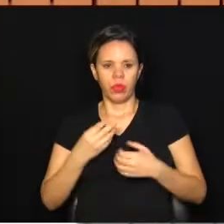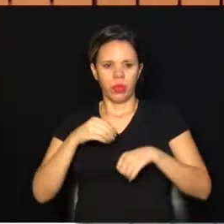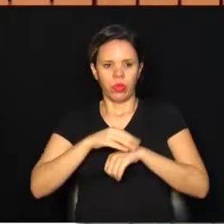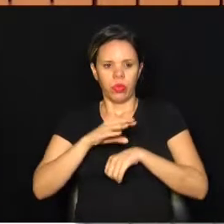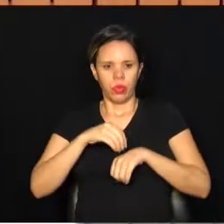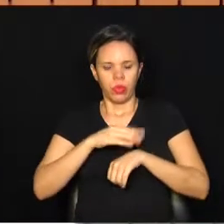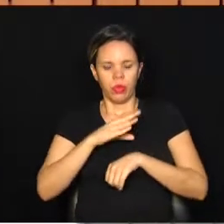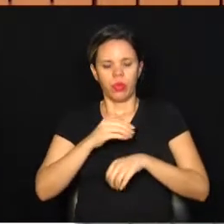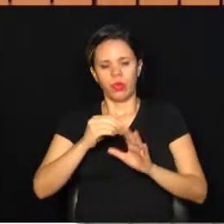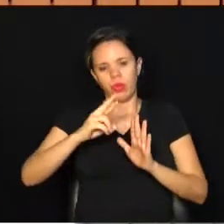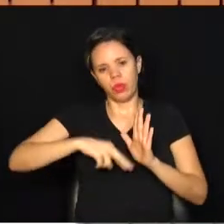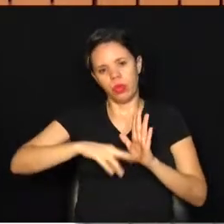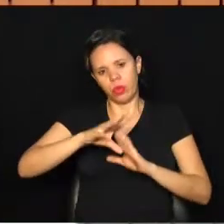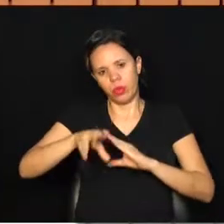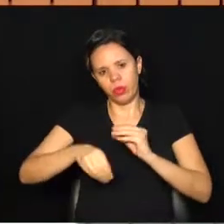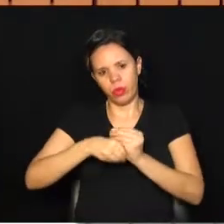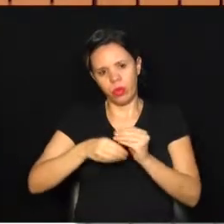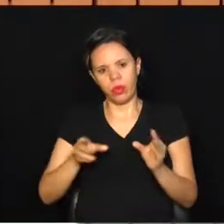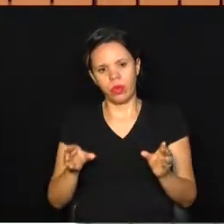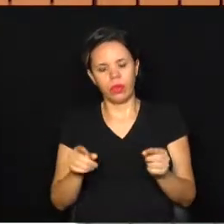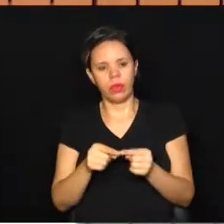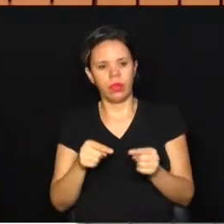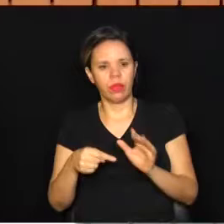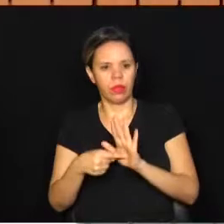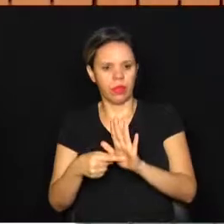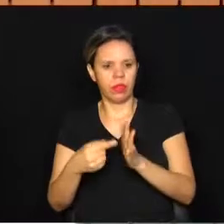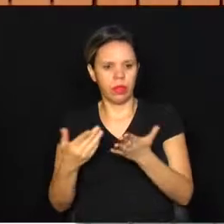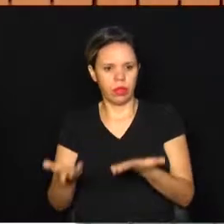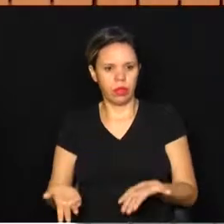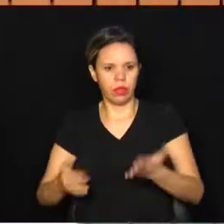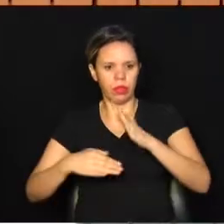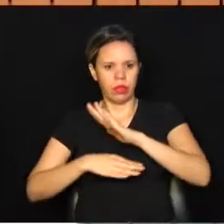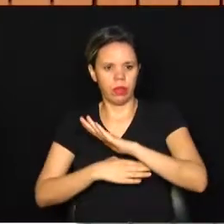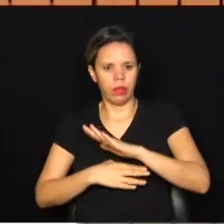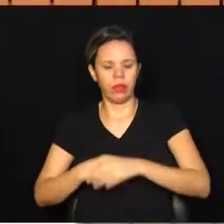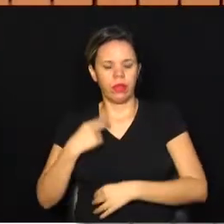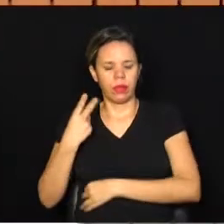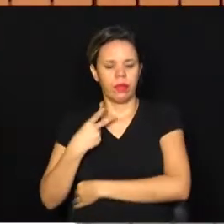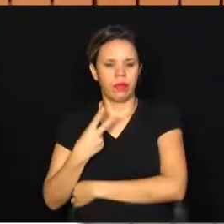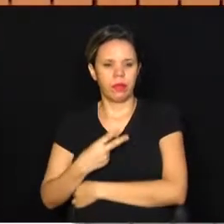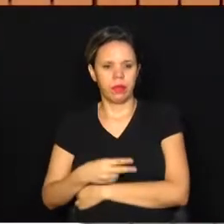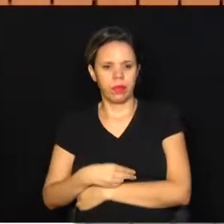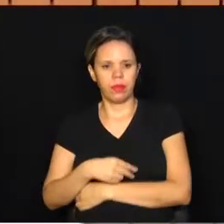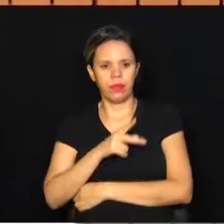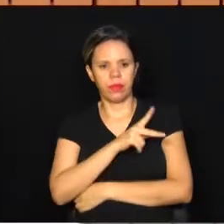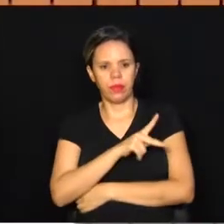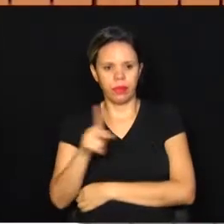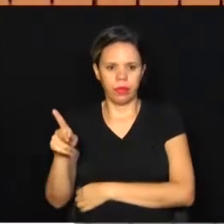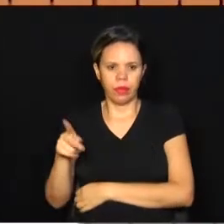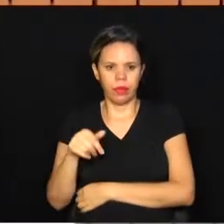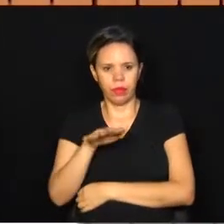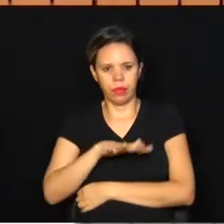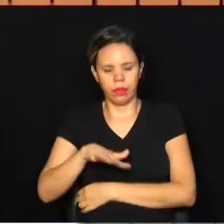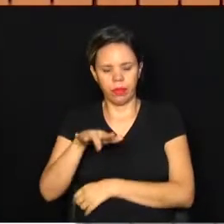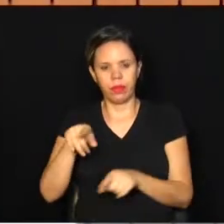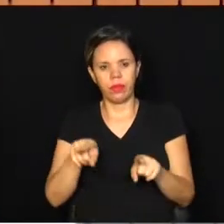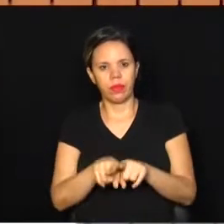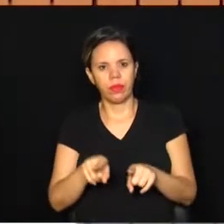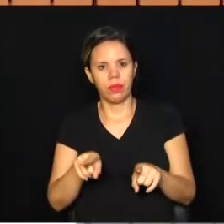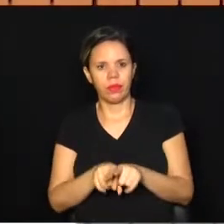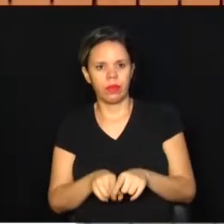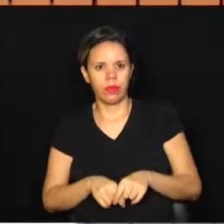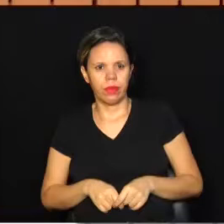do relatório final e a gente apresente a esta casa, a Câmara dos Vereadores, na presidência da casa, e também